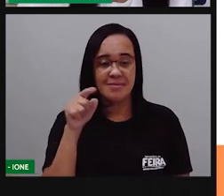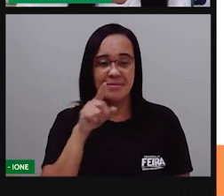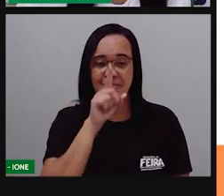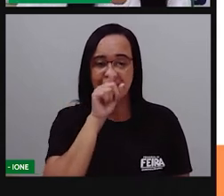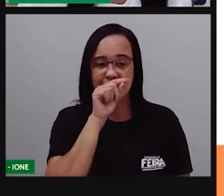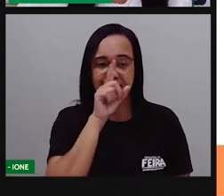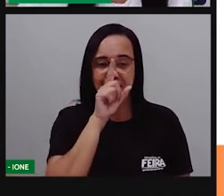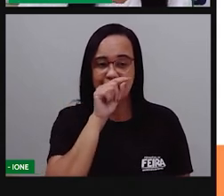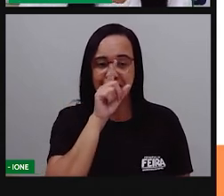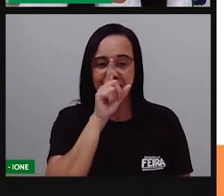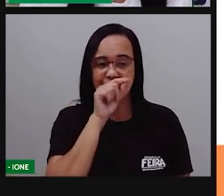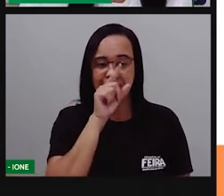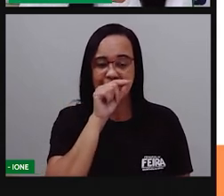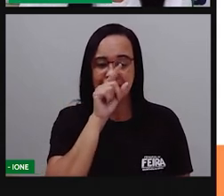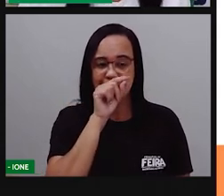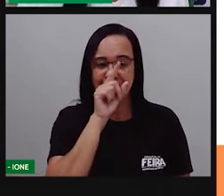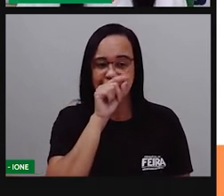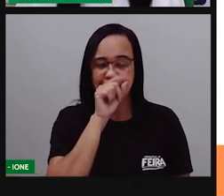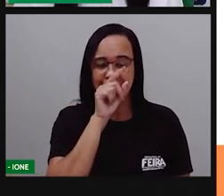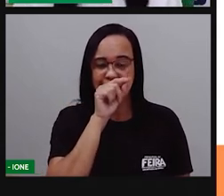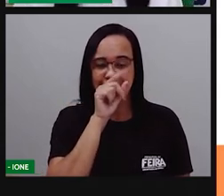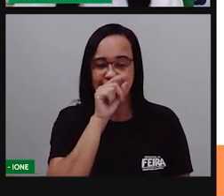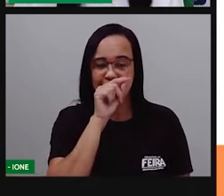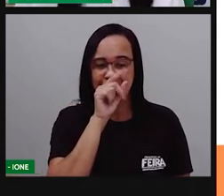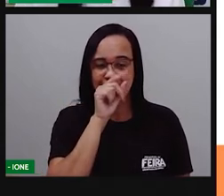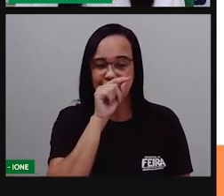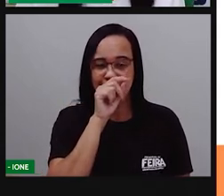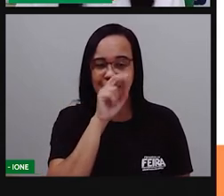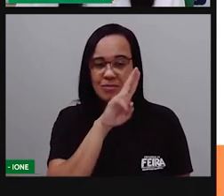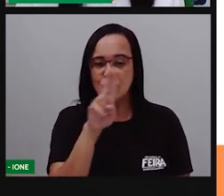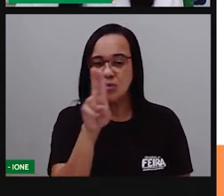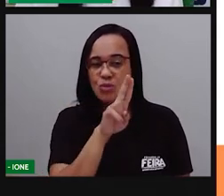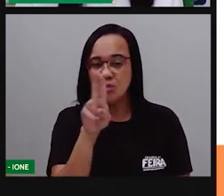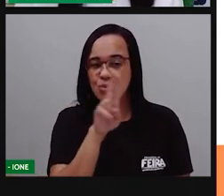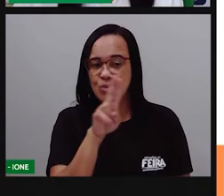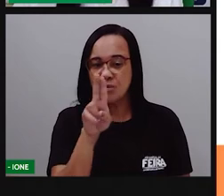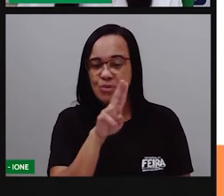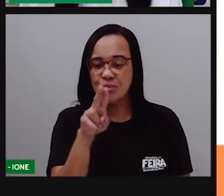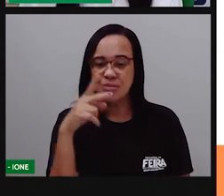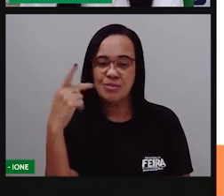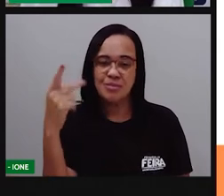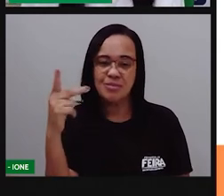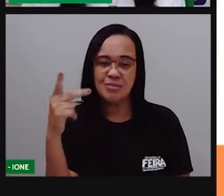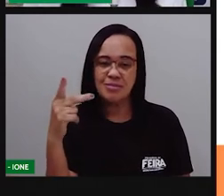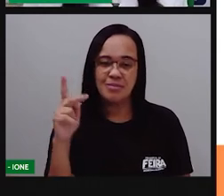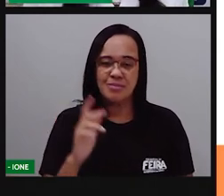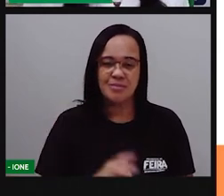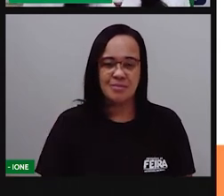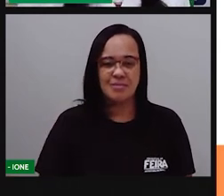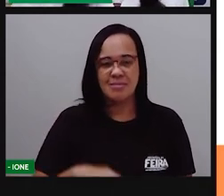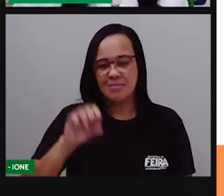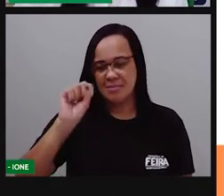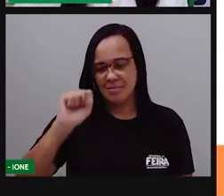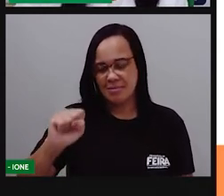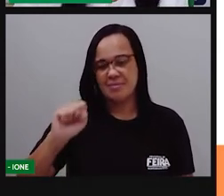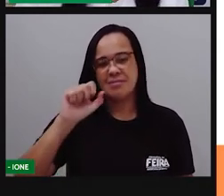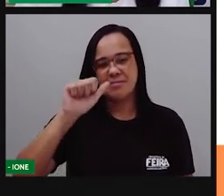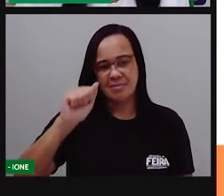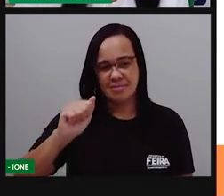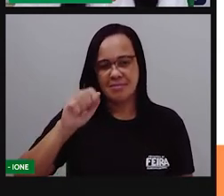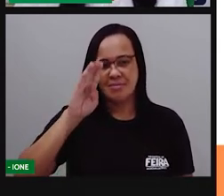e agora e passarinho bonito é esse nome dele é o